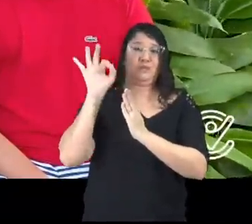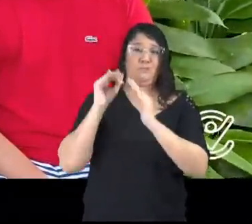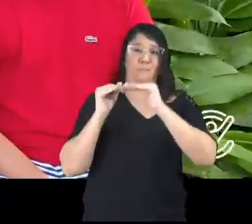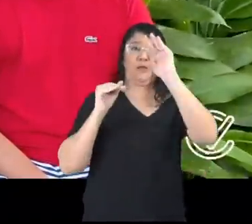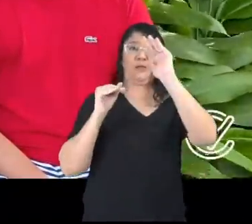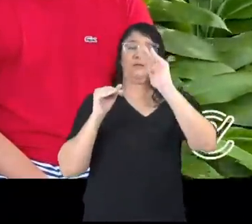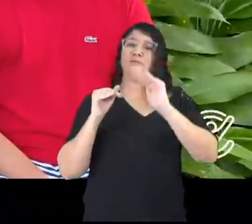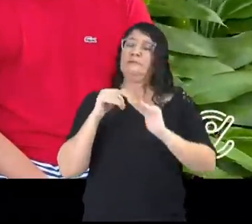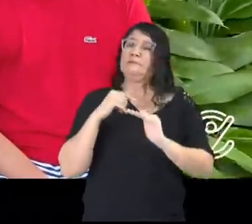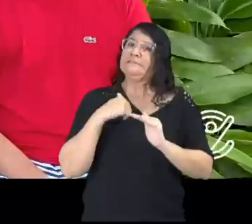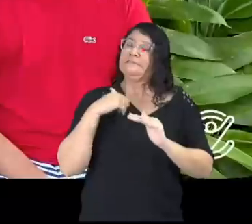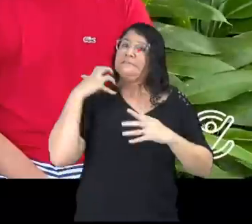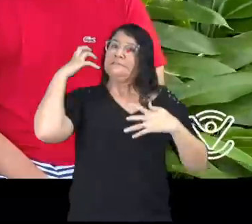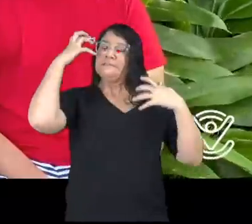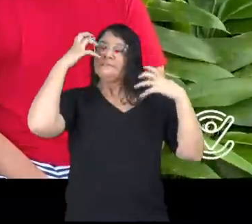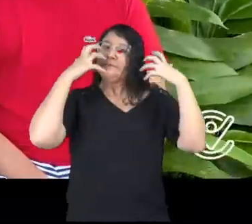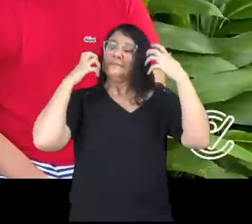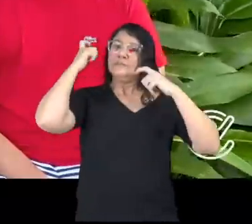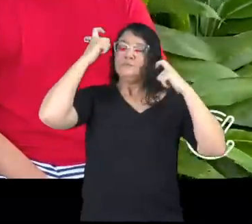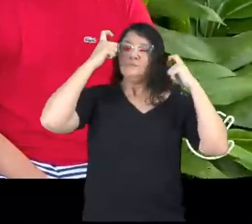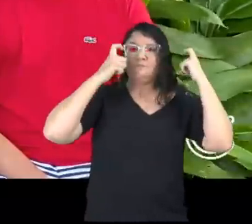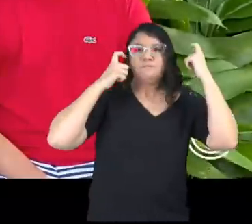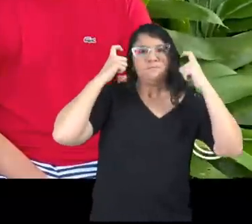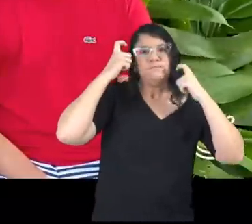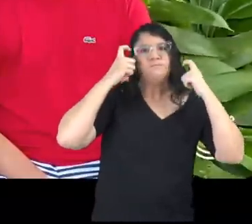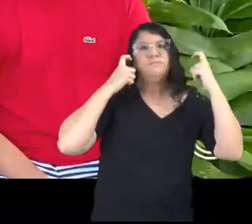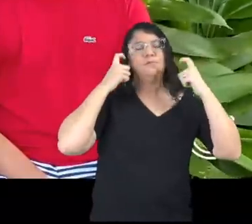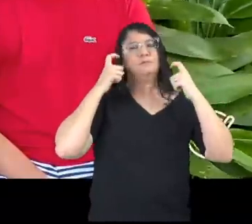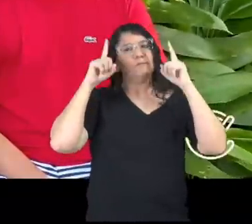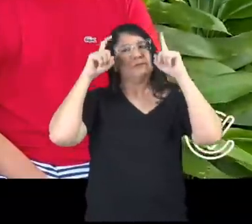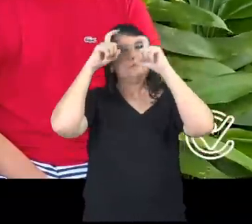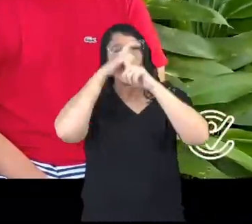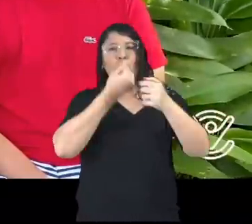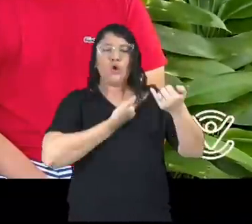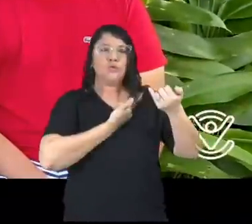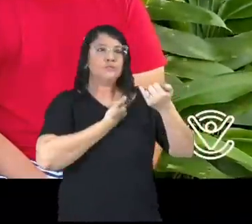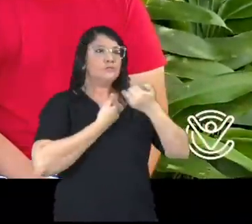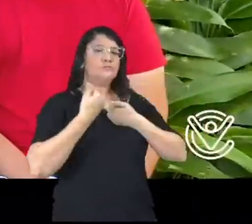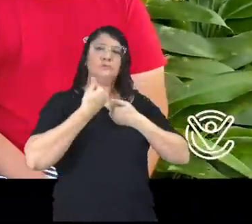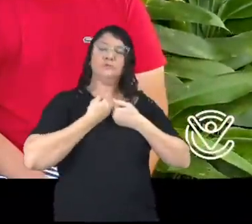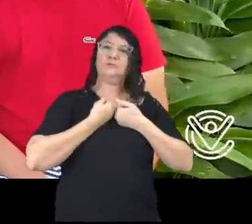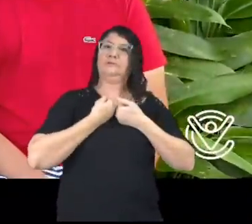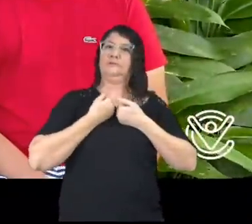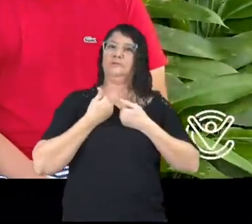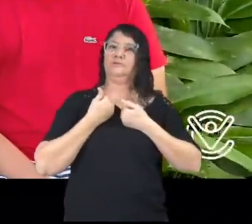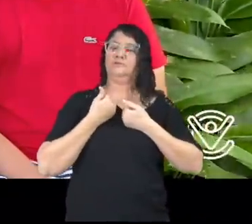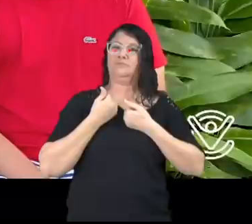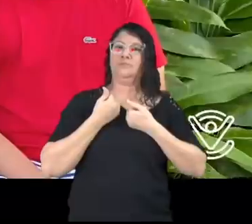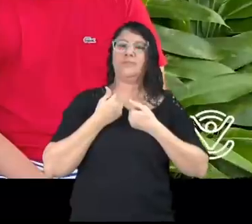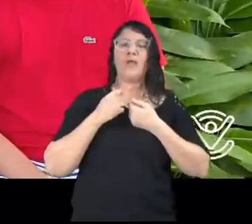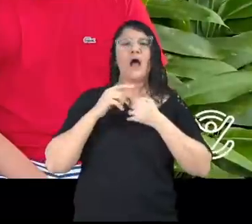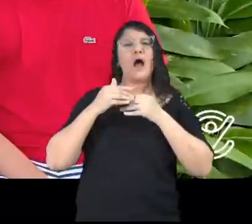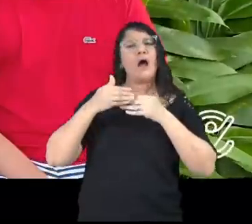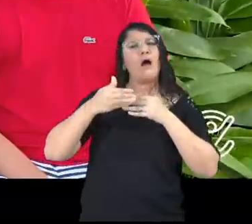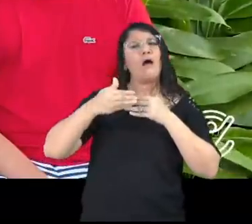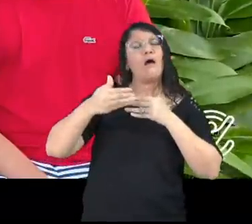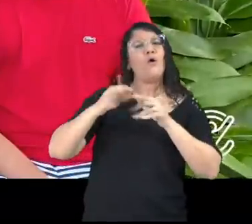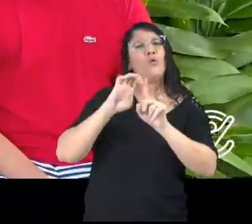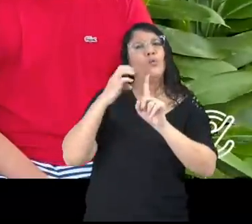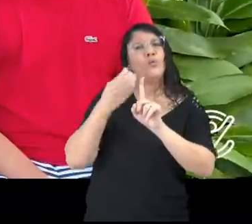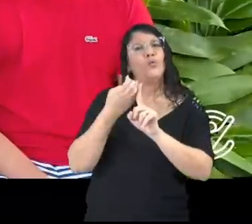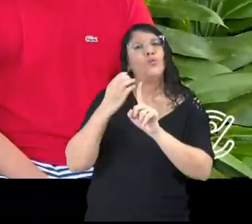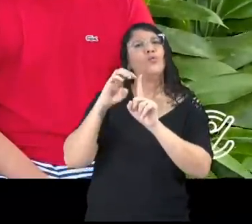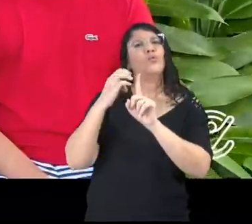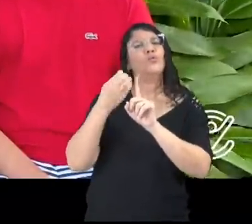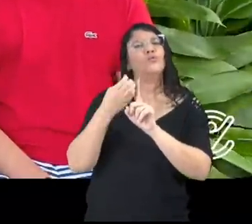assim, essas notícias difíceis. E aí foi quando os cultos da Cidade Viva presenciais